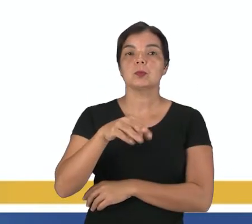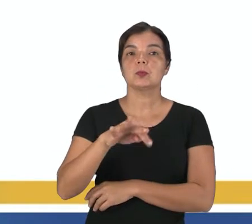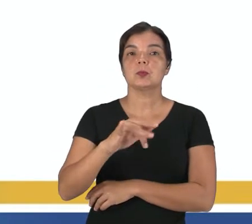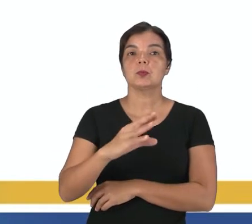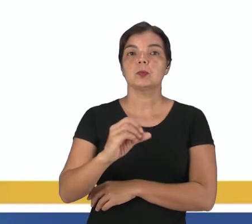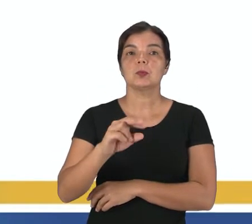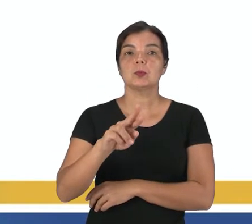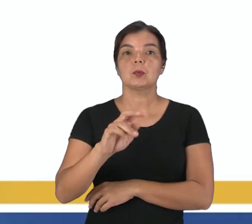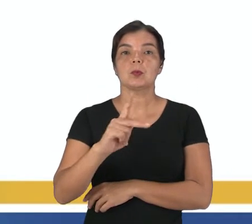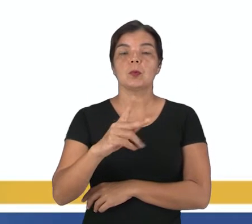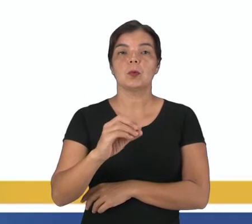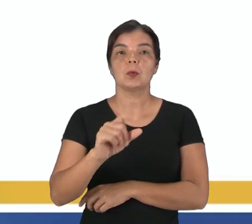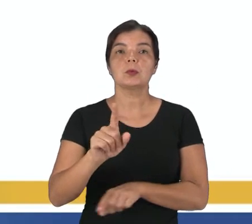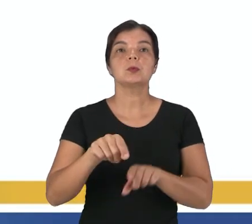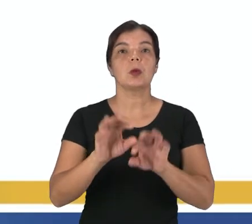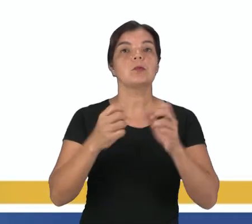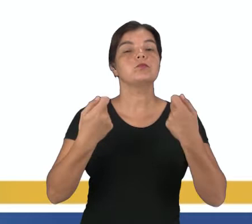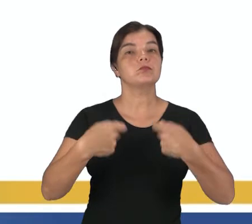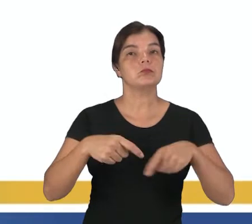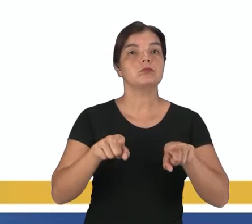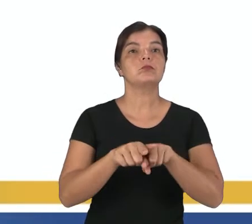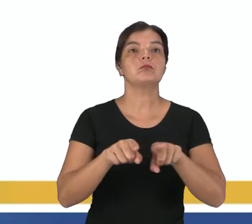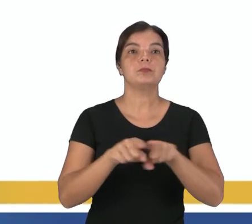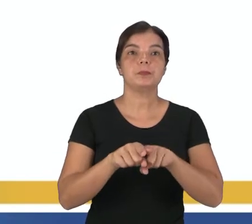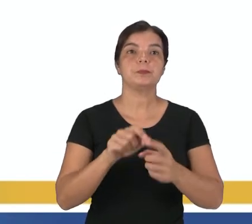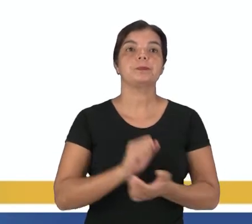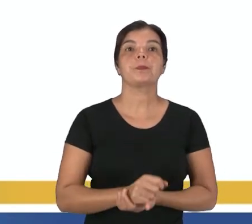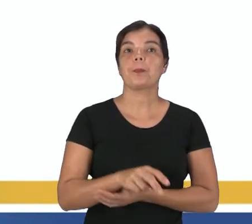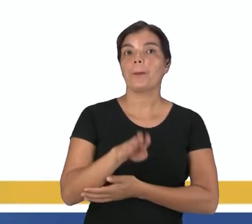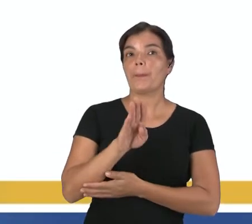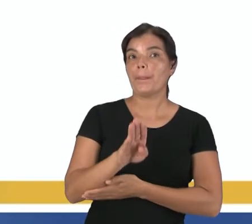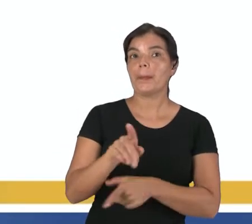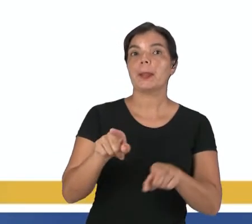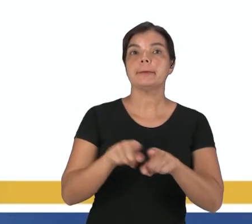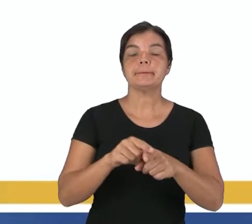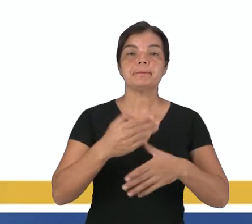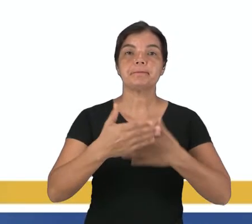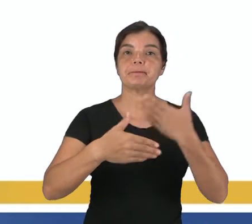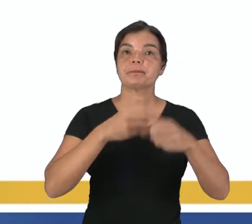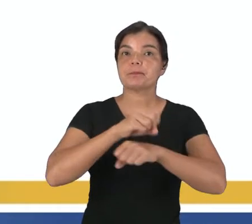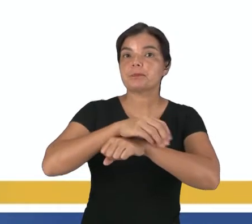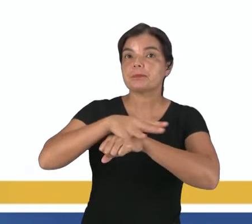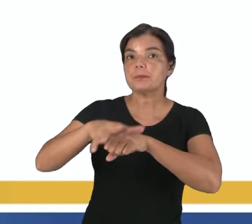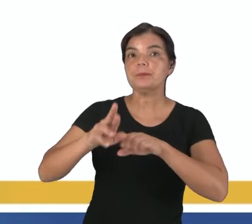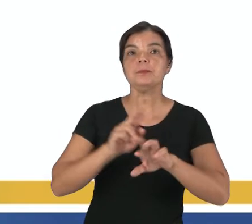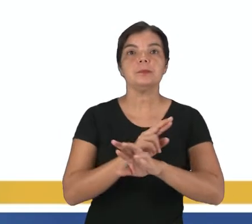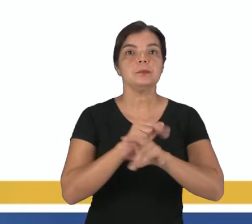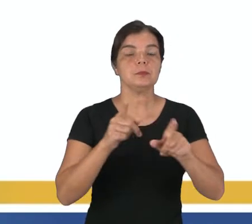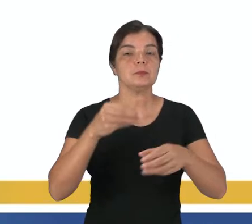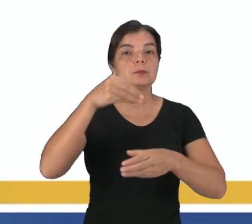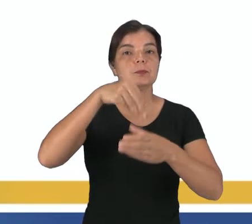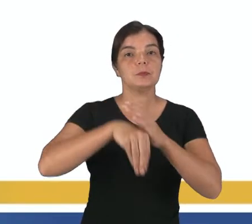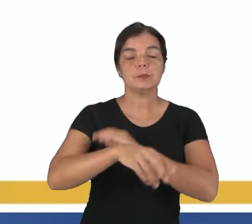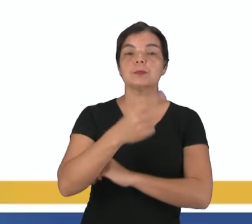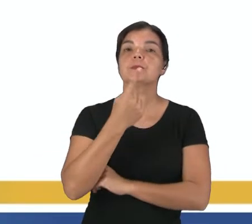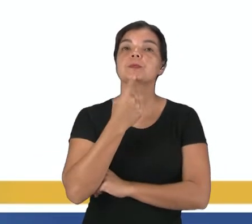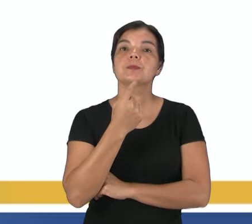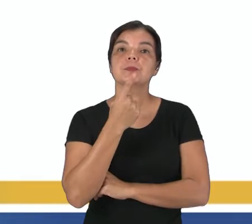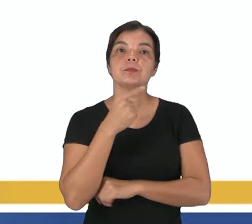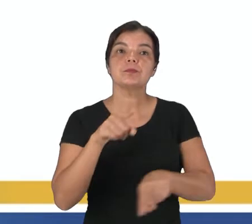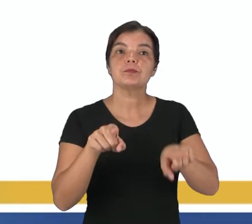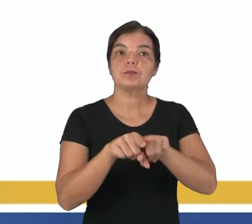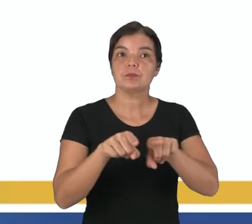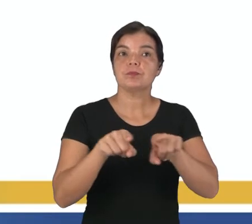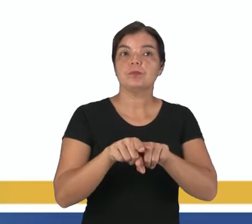ela é necessária, né, na ativação dos linfócitos B, que se proliferam e se diferenciam dentro dos plasmócitos, né?